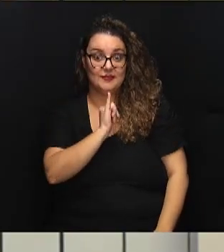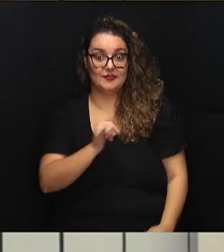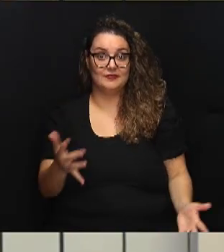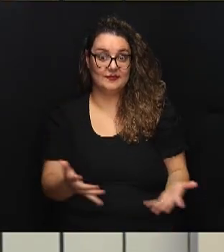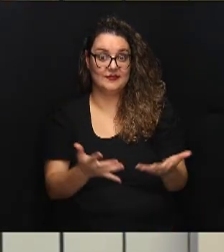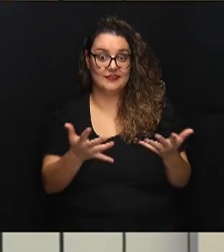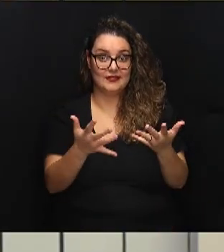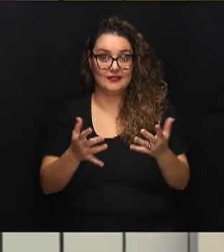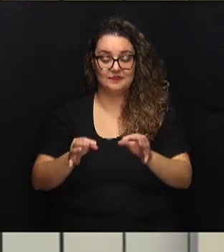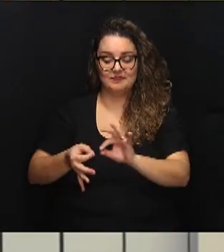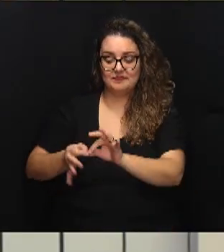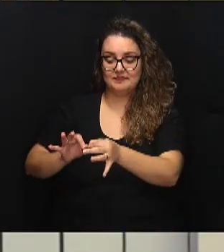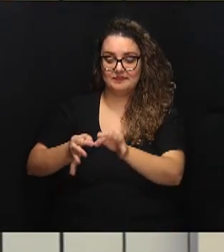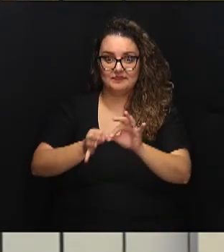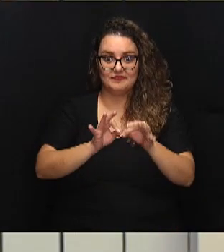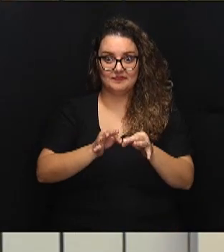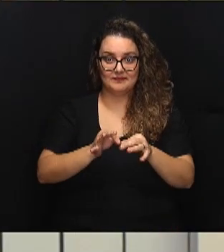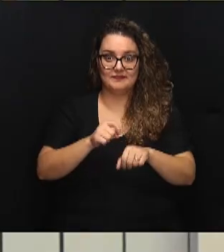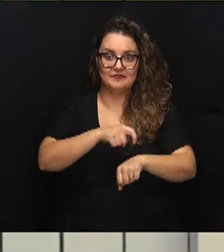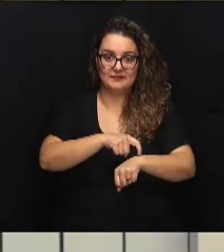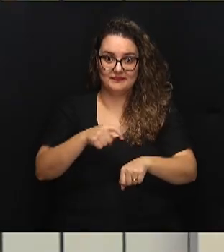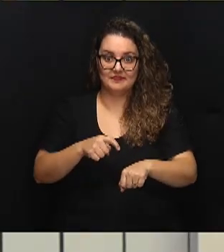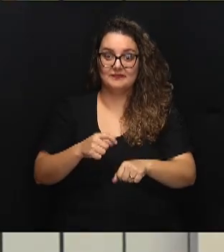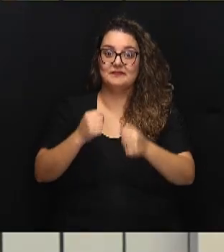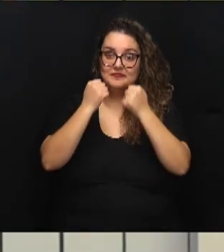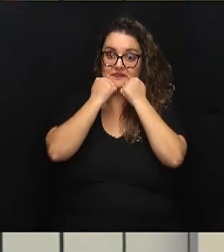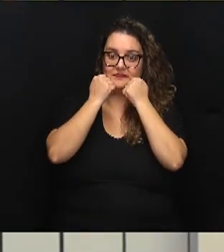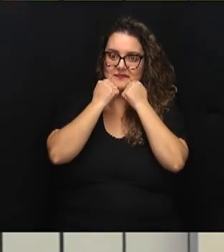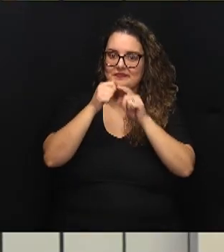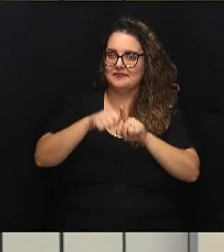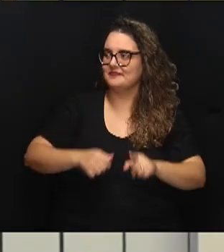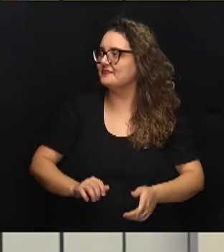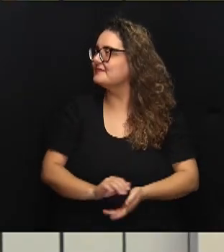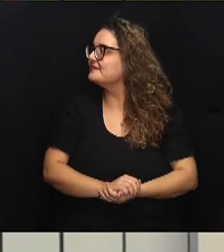e oficinas durante todo este mês.